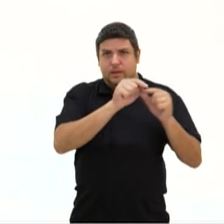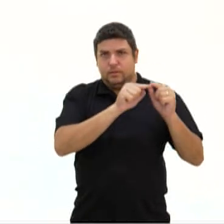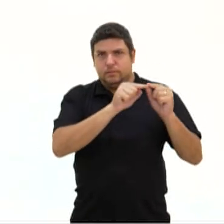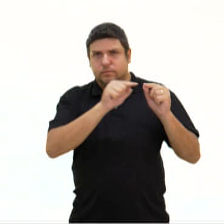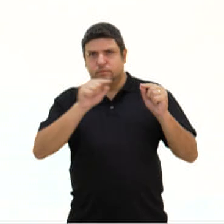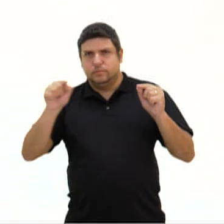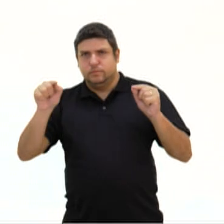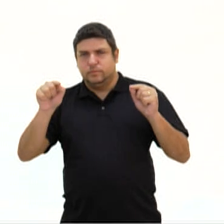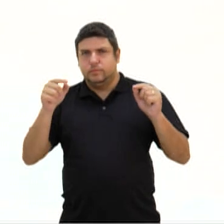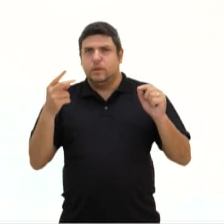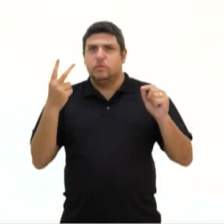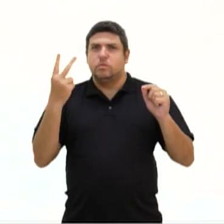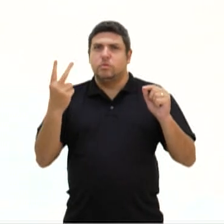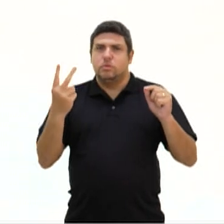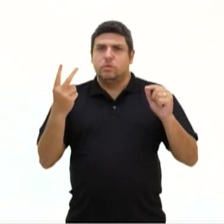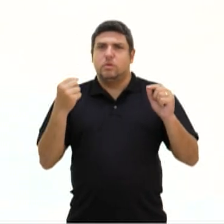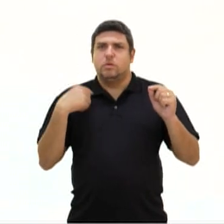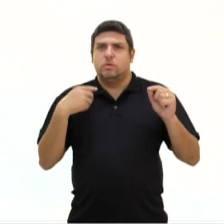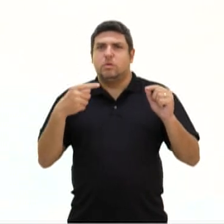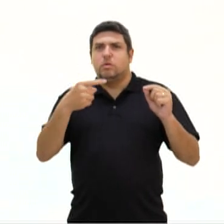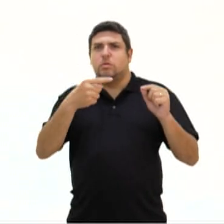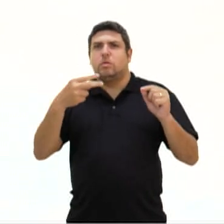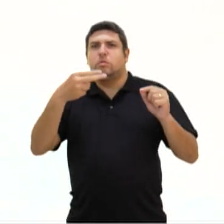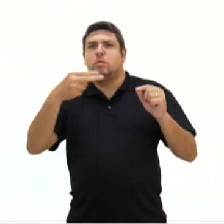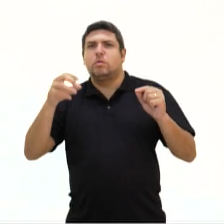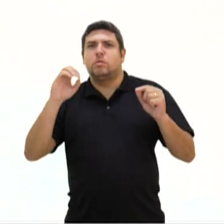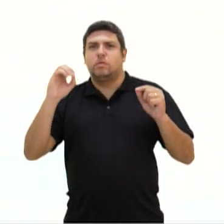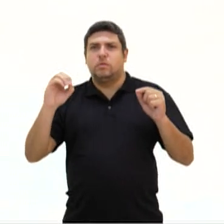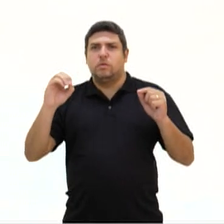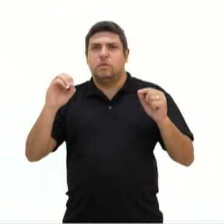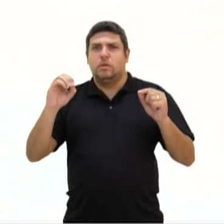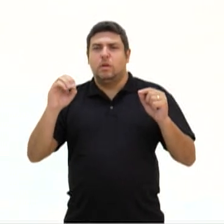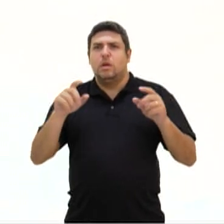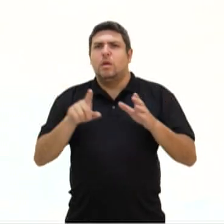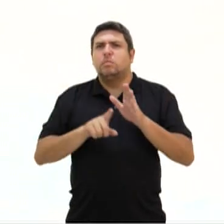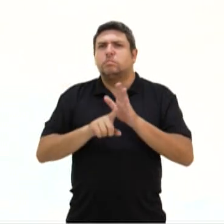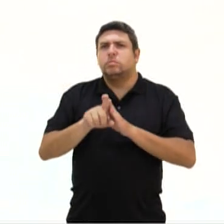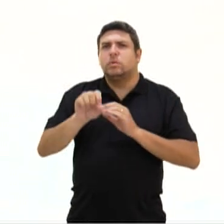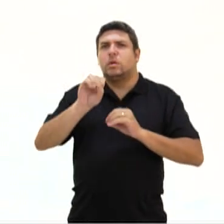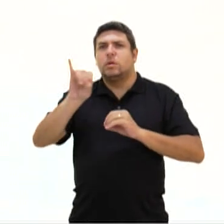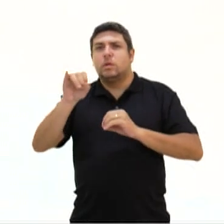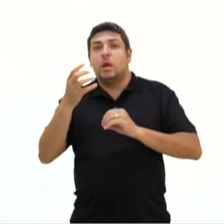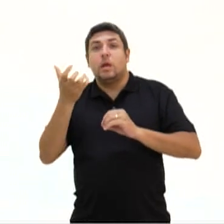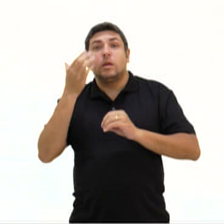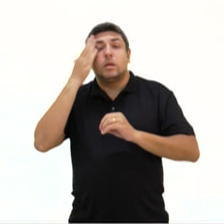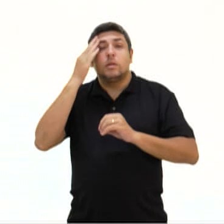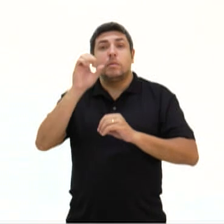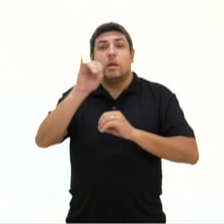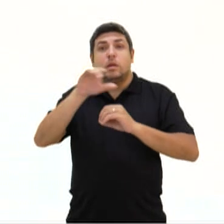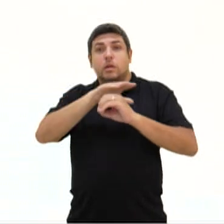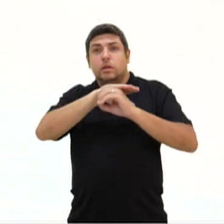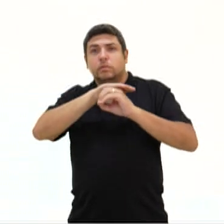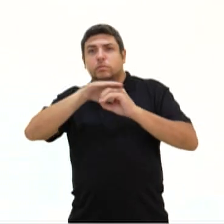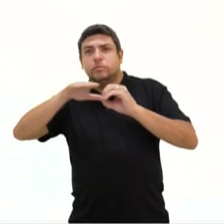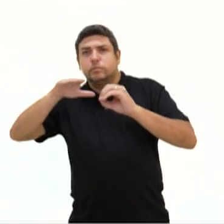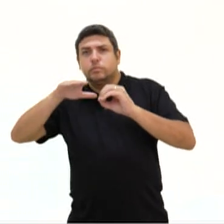0, se ela é tangente à circunferência. Aqui tem uma pergunta. É tangente? Quer saber se é tangente. A resposta vai ser é ou